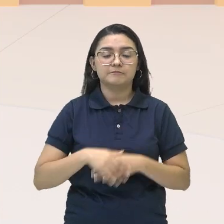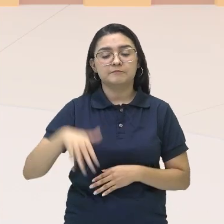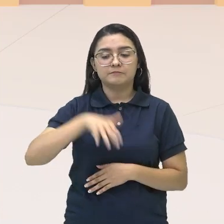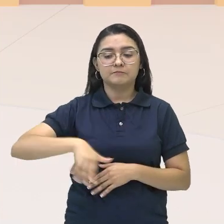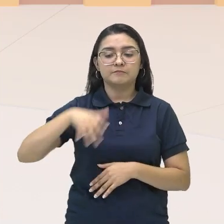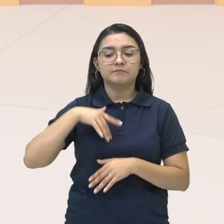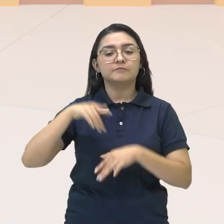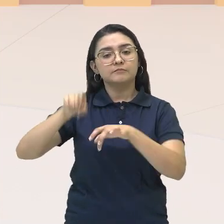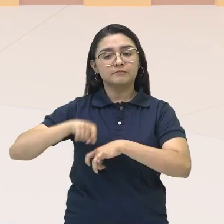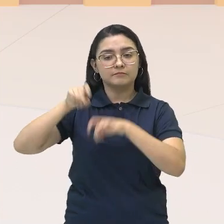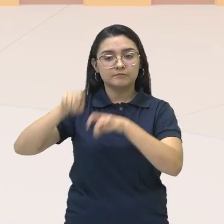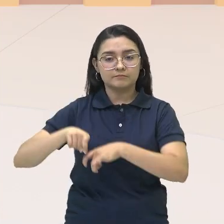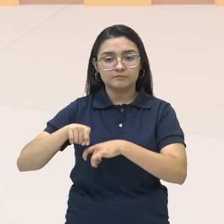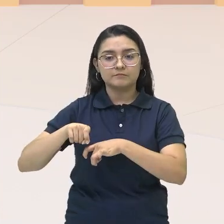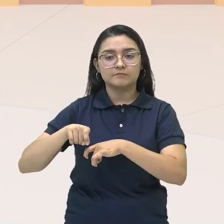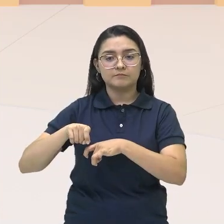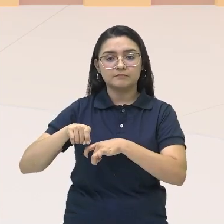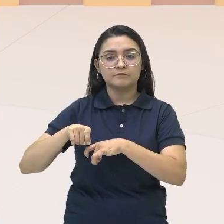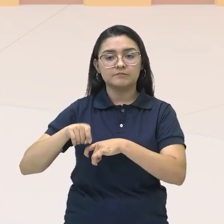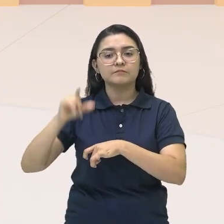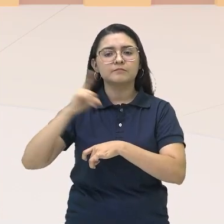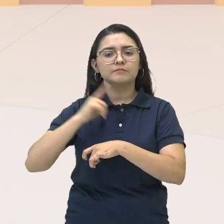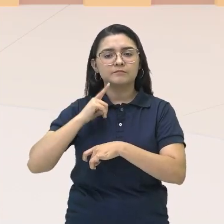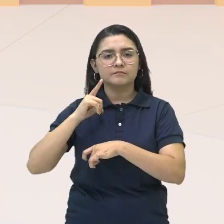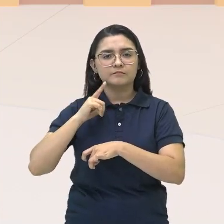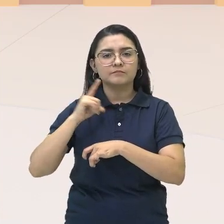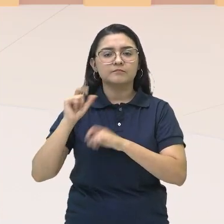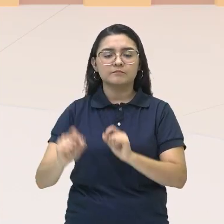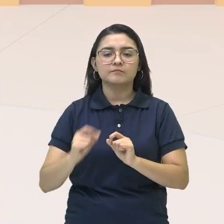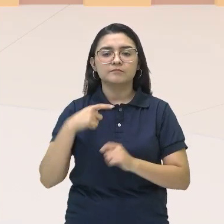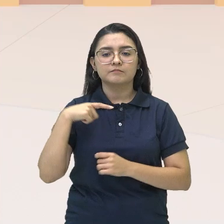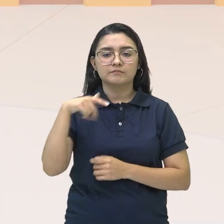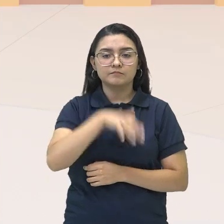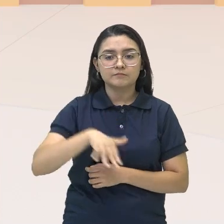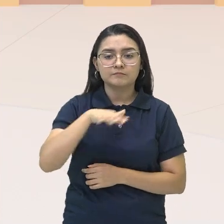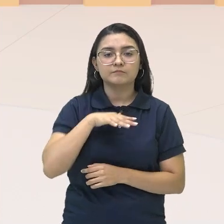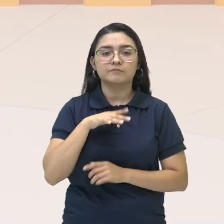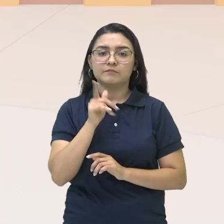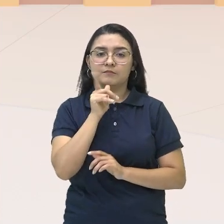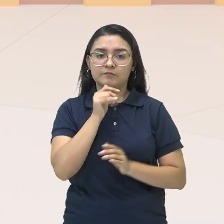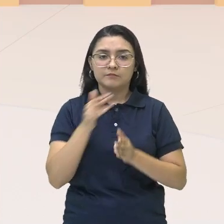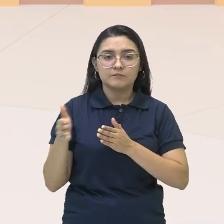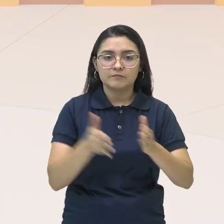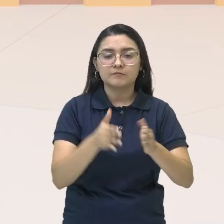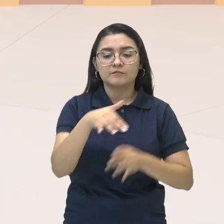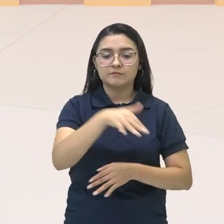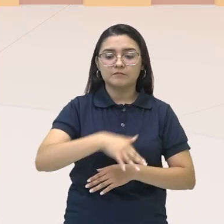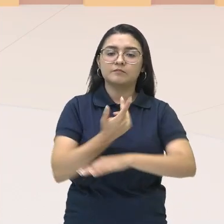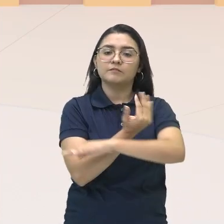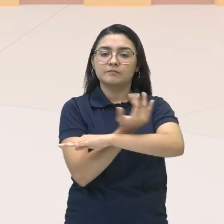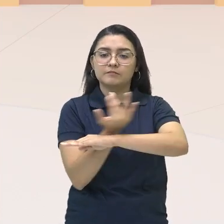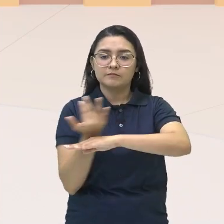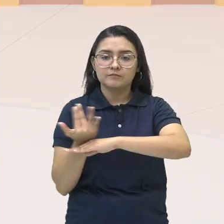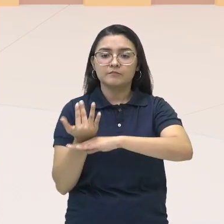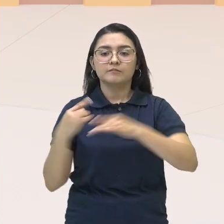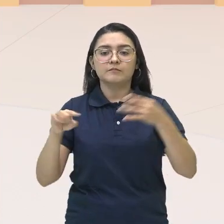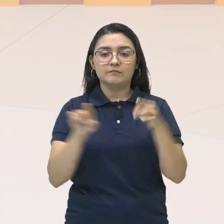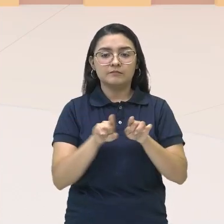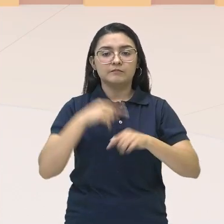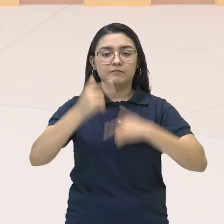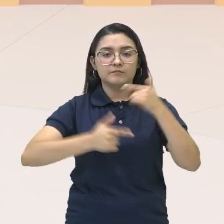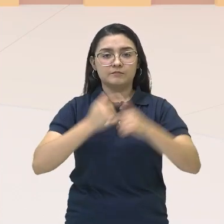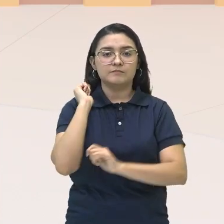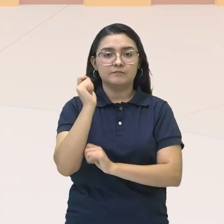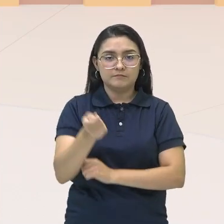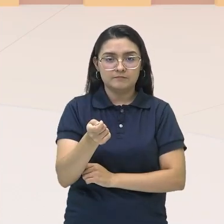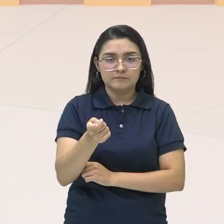zona rural, nós temos aí, né, o campo, nós temos aí o rio, então nós temos aí um trabalho de pesca,